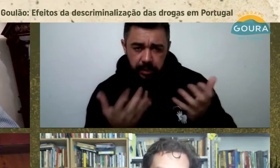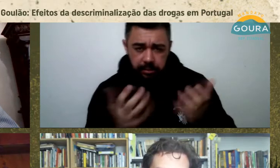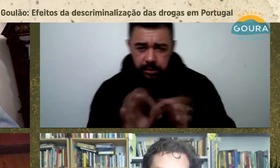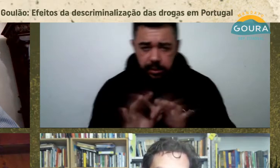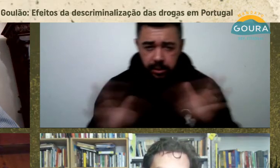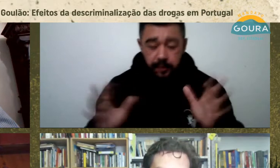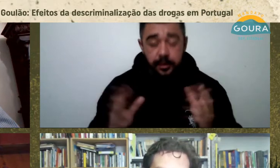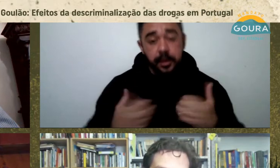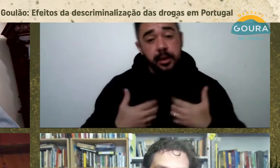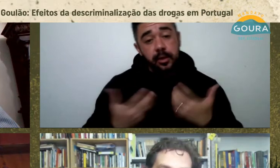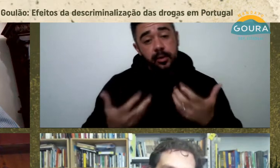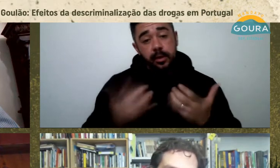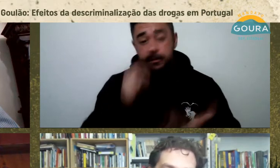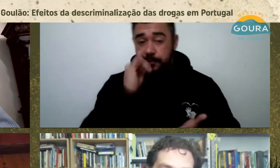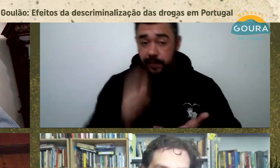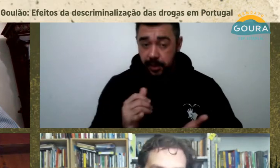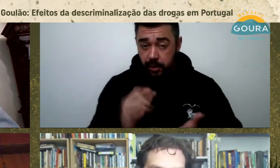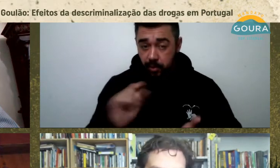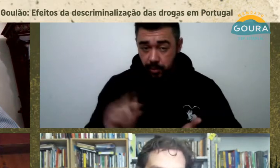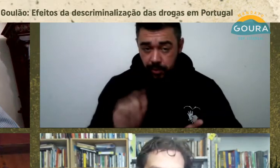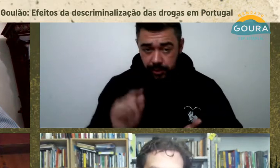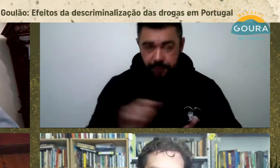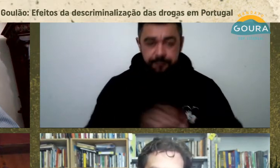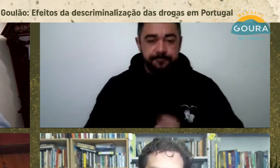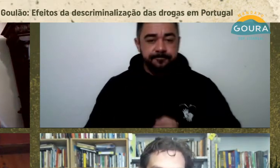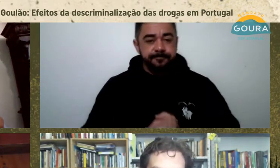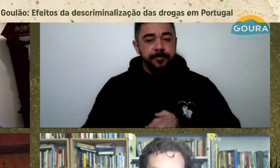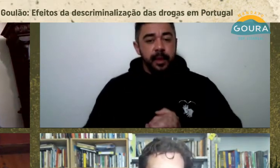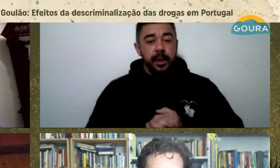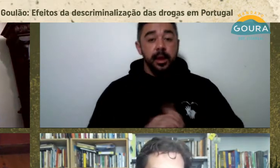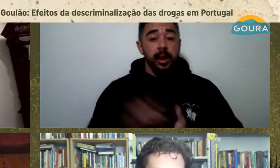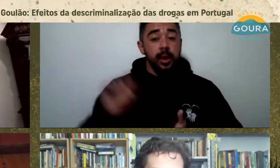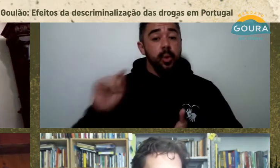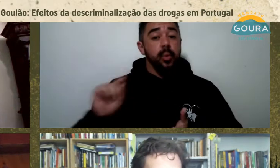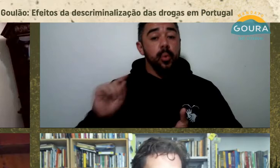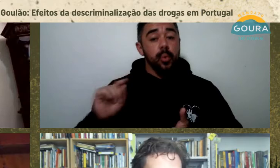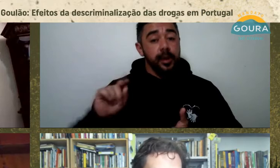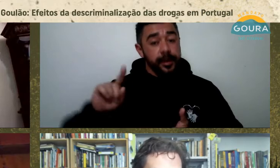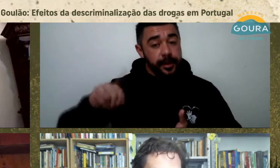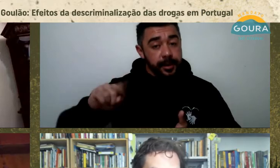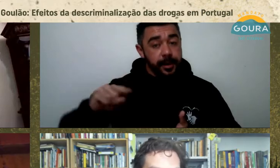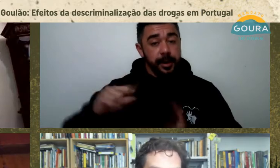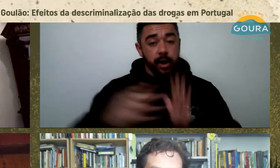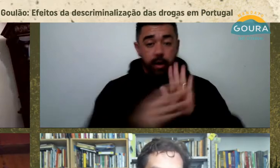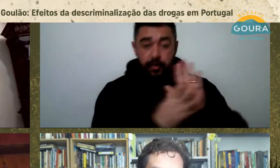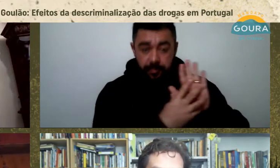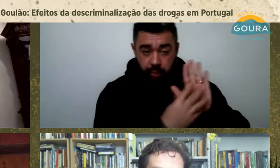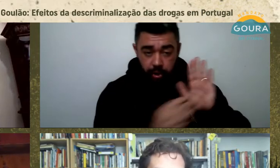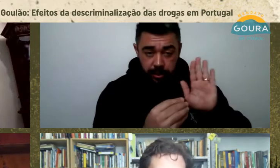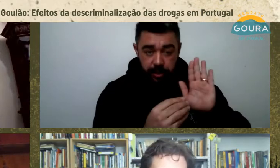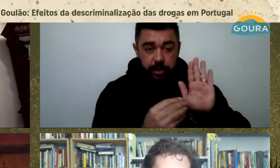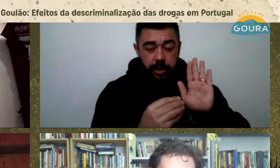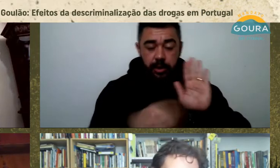gostava de dizer o seguinte: aquilo que é conhecido como o modelo português é muito